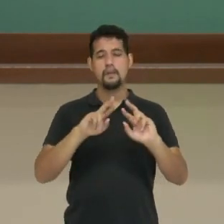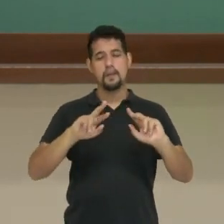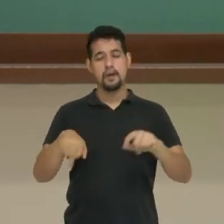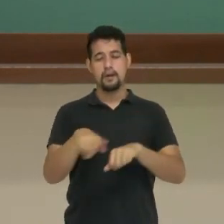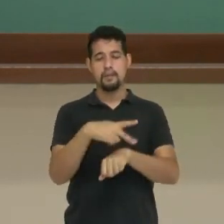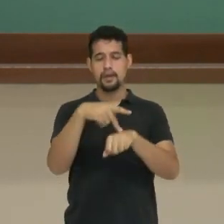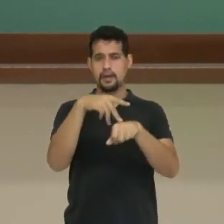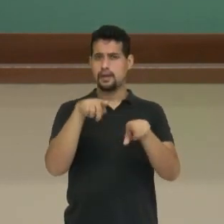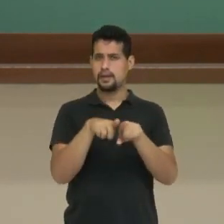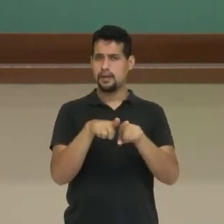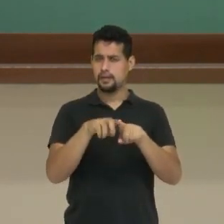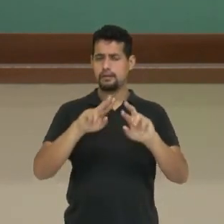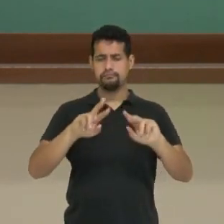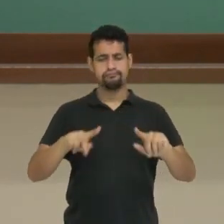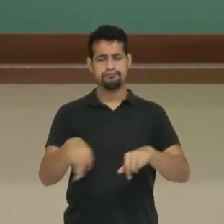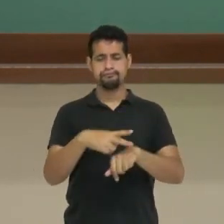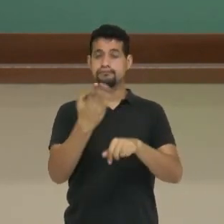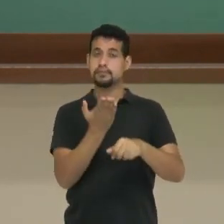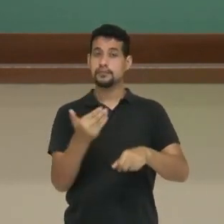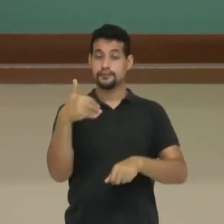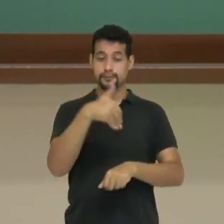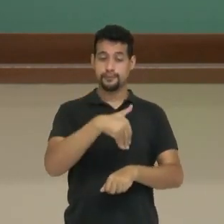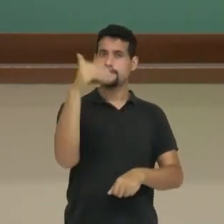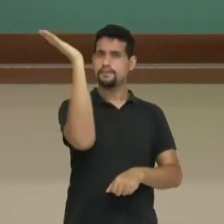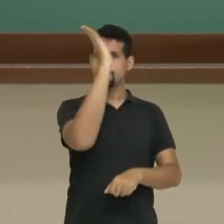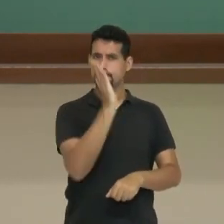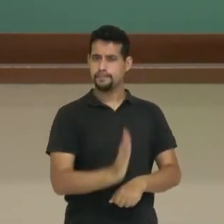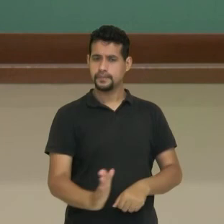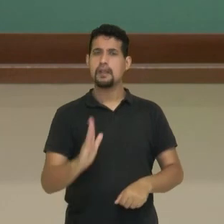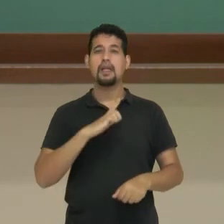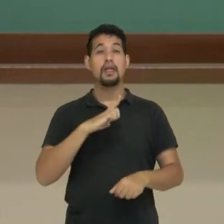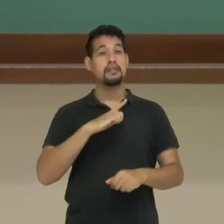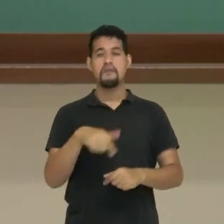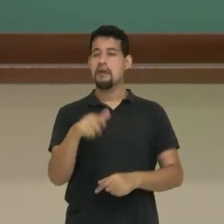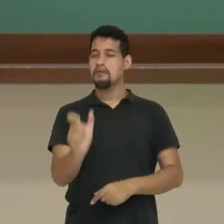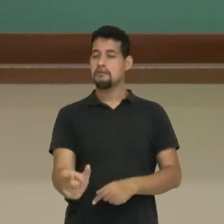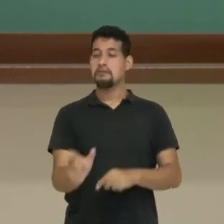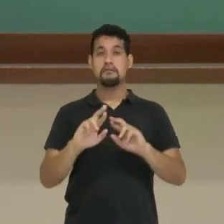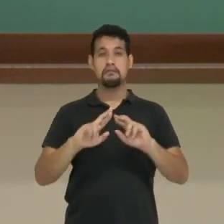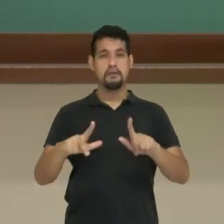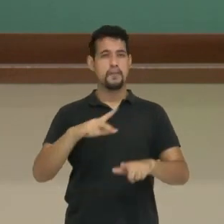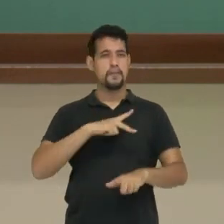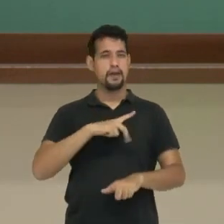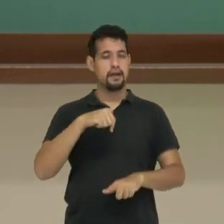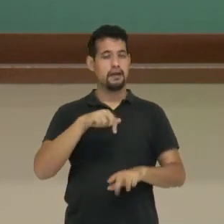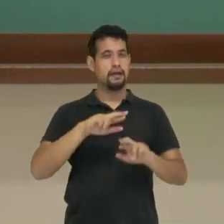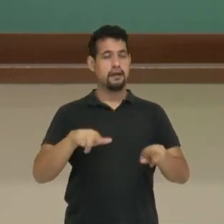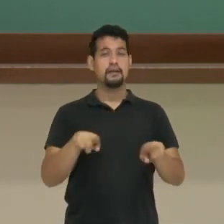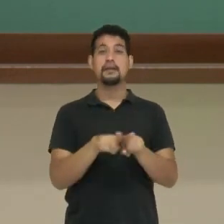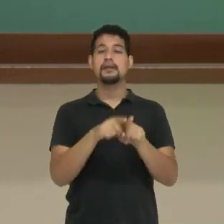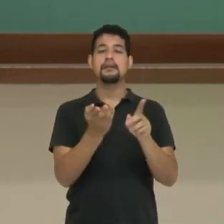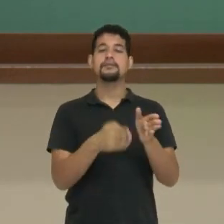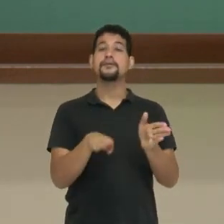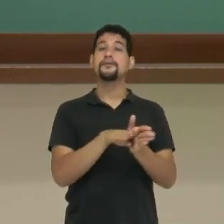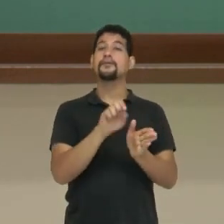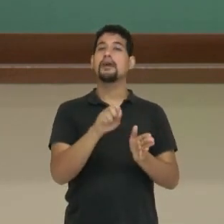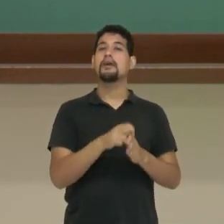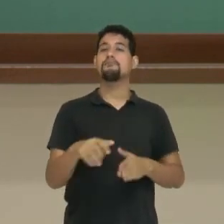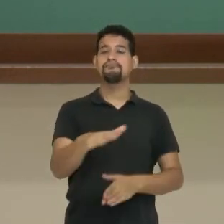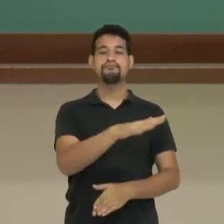país, de outra nacionalidade, chegou aqui, obteve suas características próprias e chegou ao